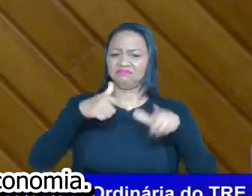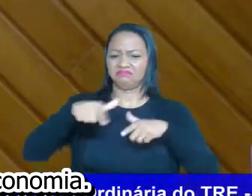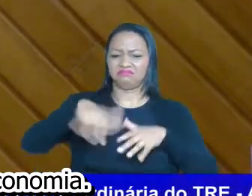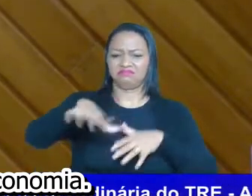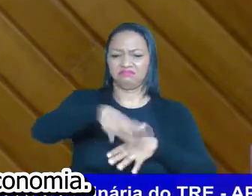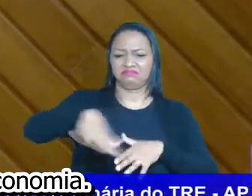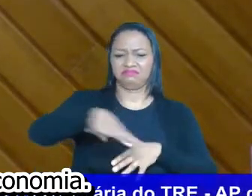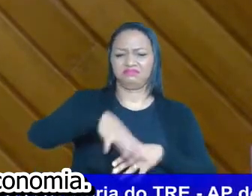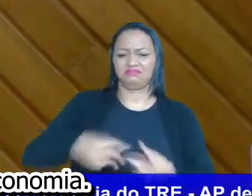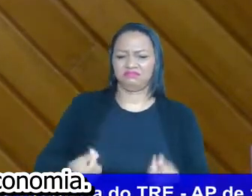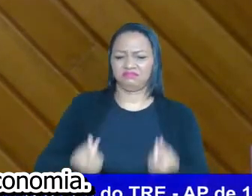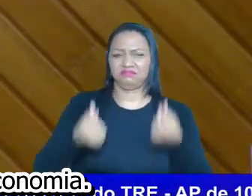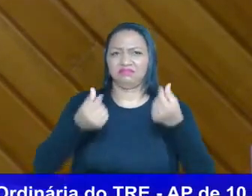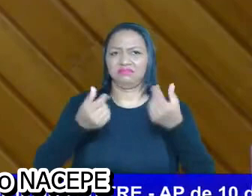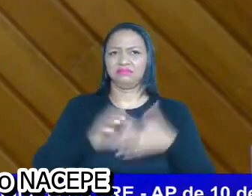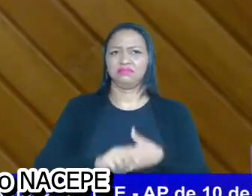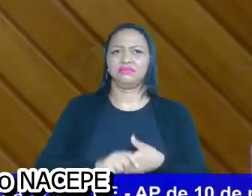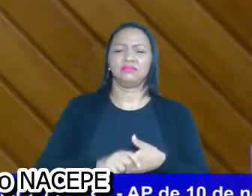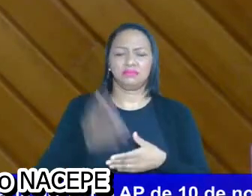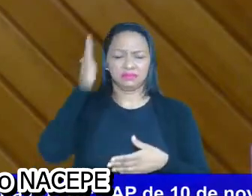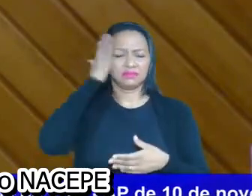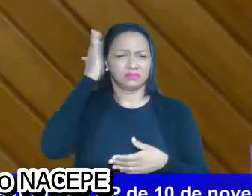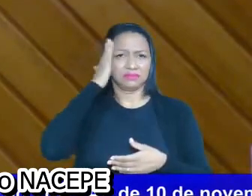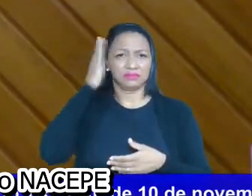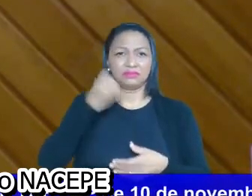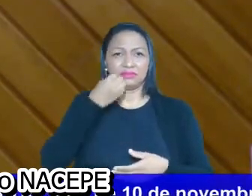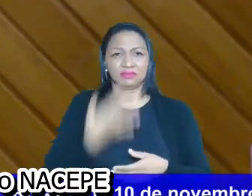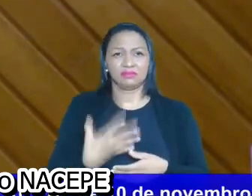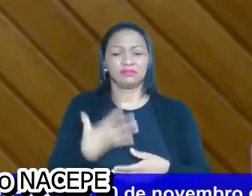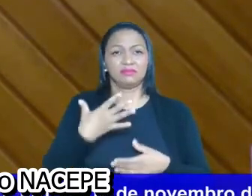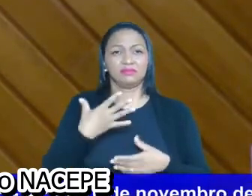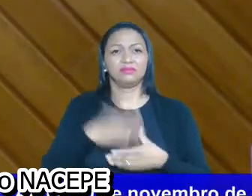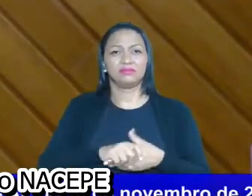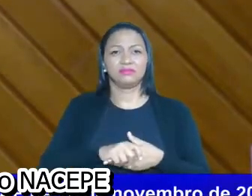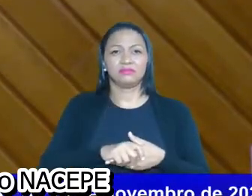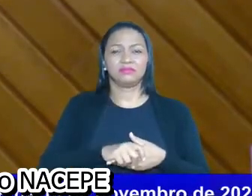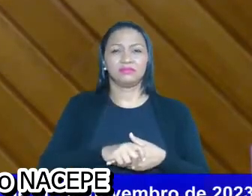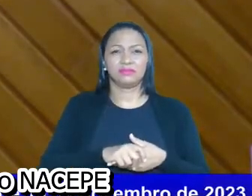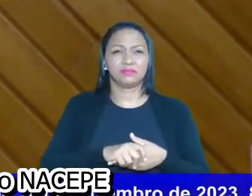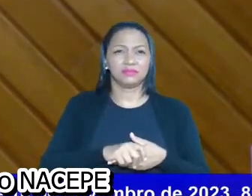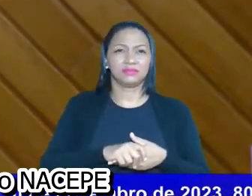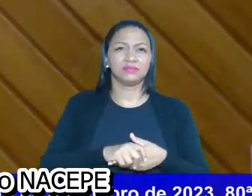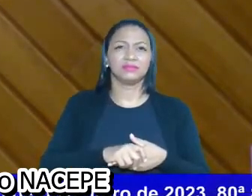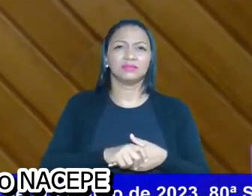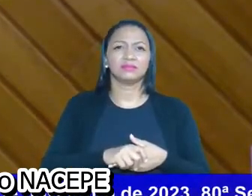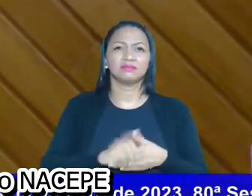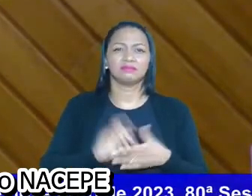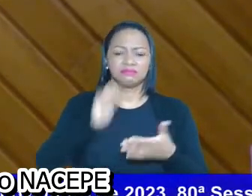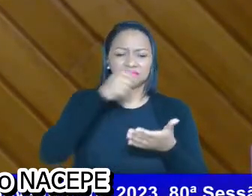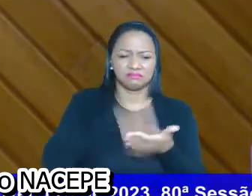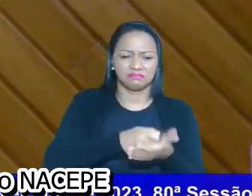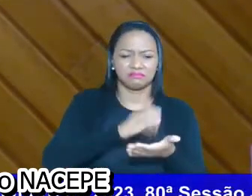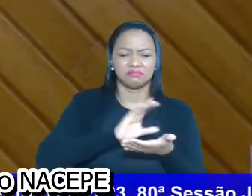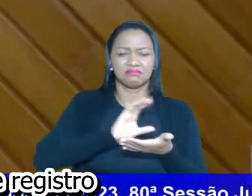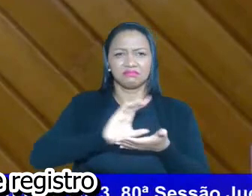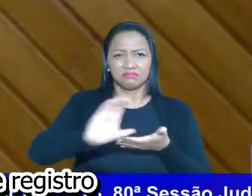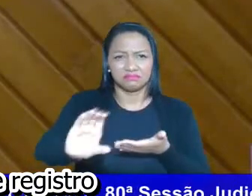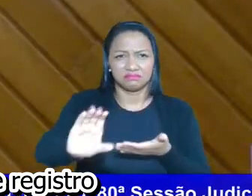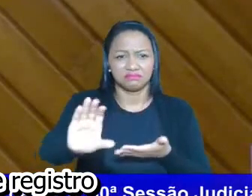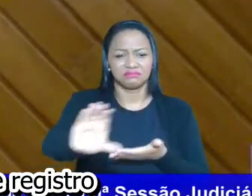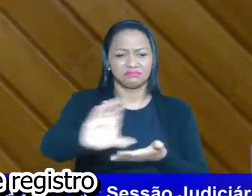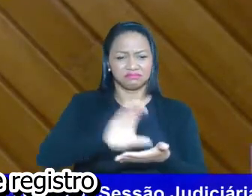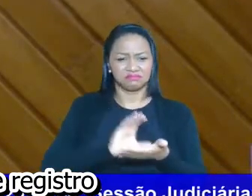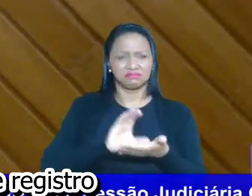economia, sei muito bem que diferencia receita e despesa. Aí o NACEP ele